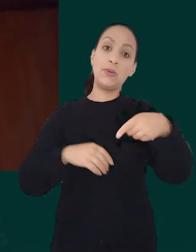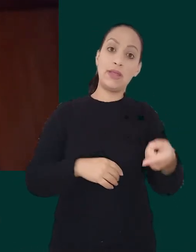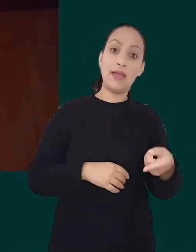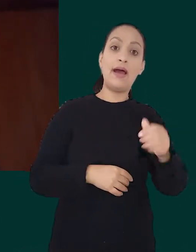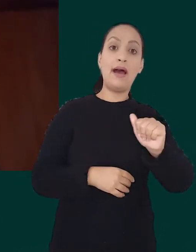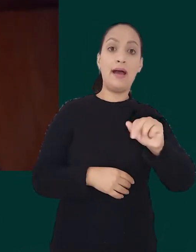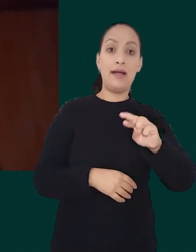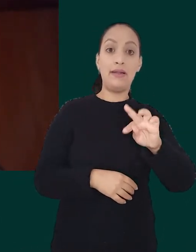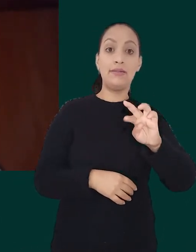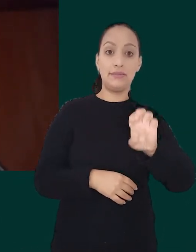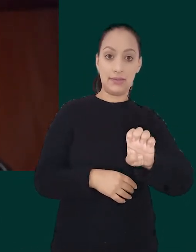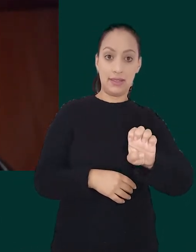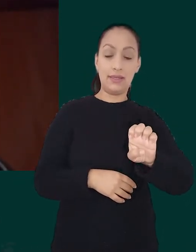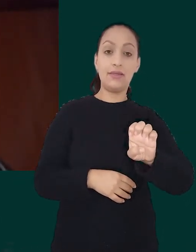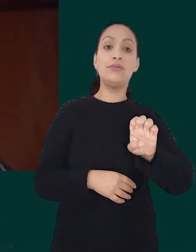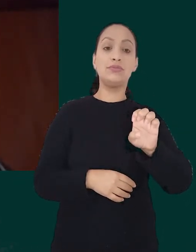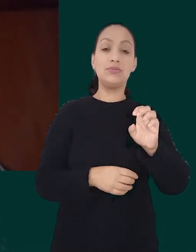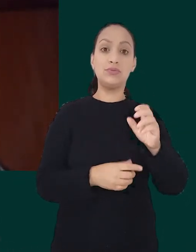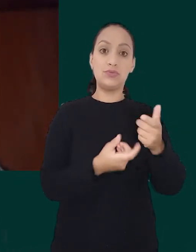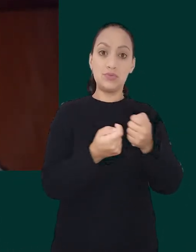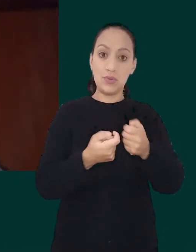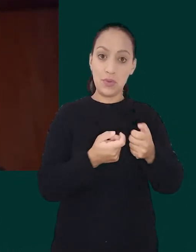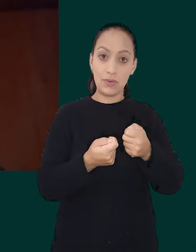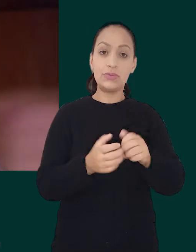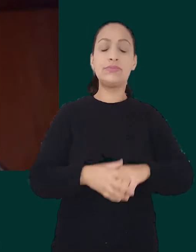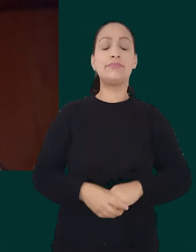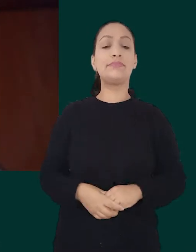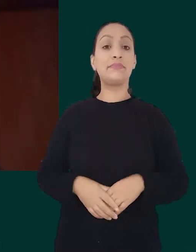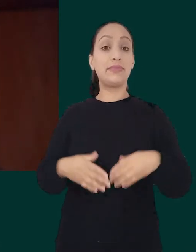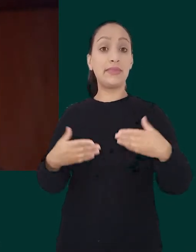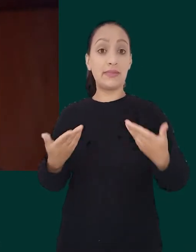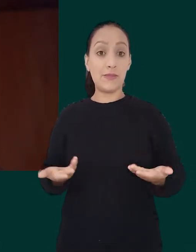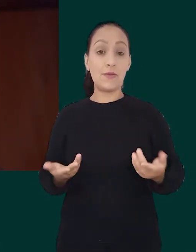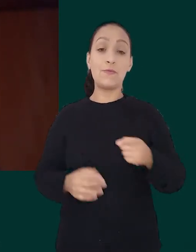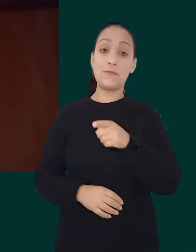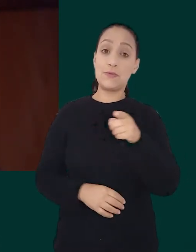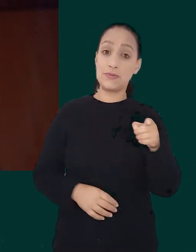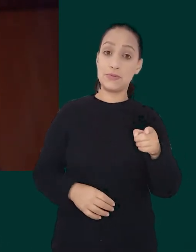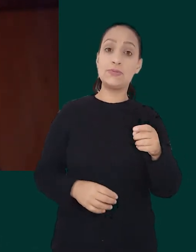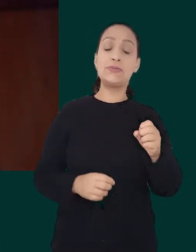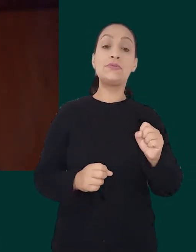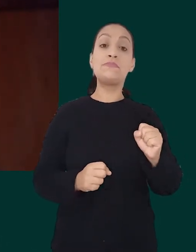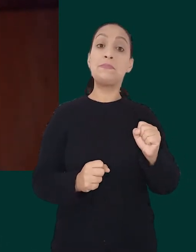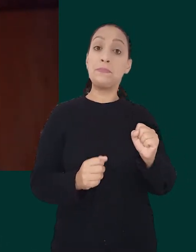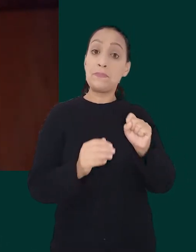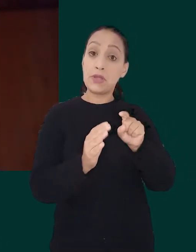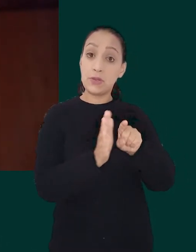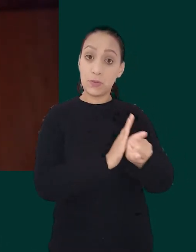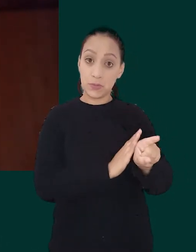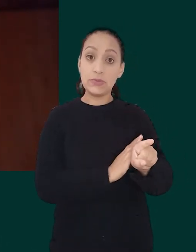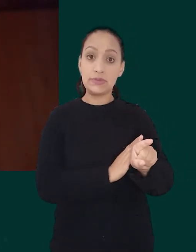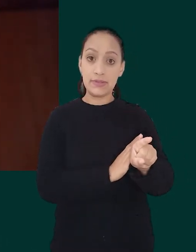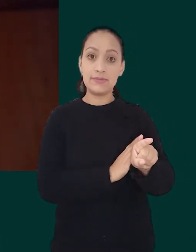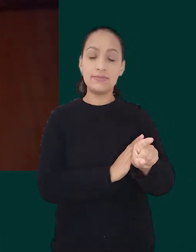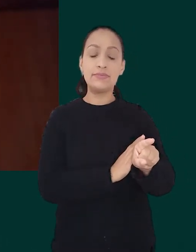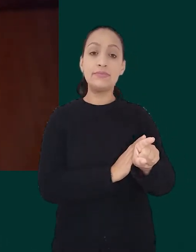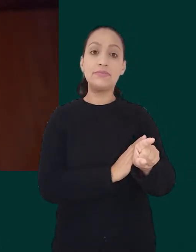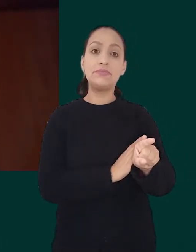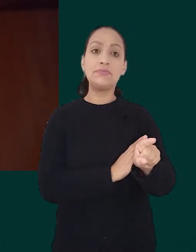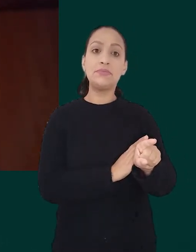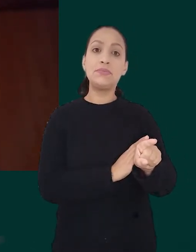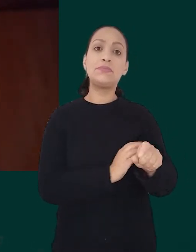jogos. Então, vocês podem ir fazendo as perguntas de vocês, né,